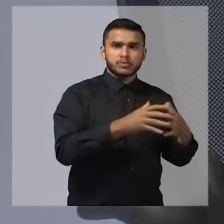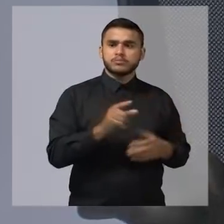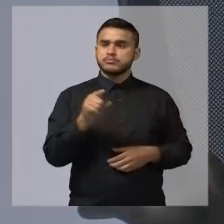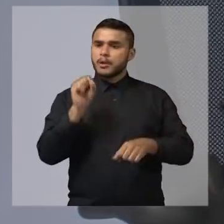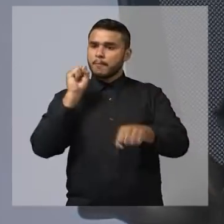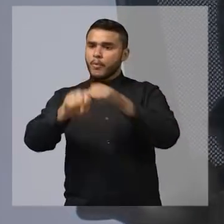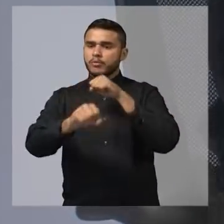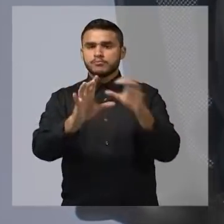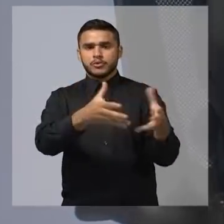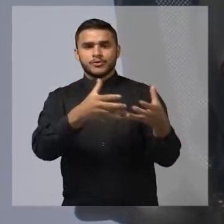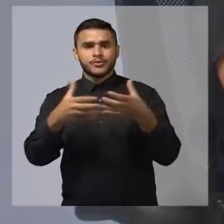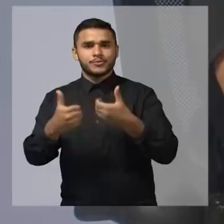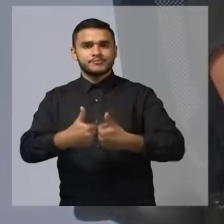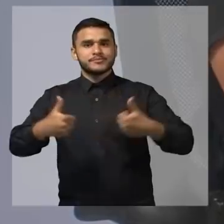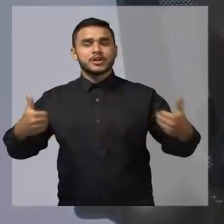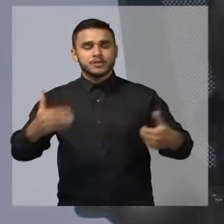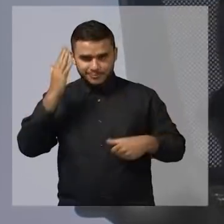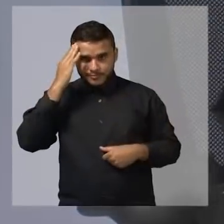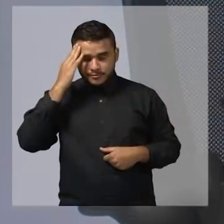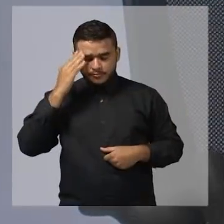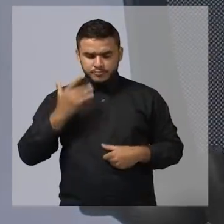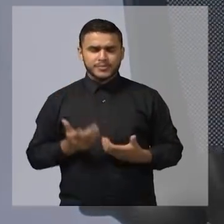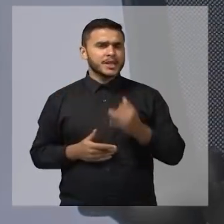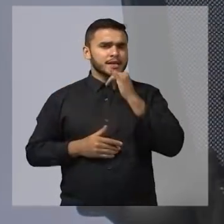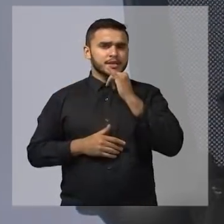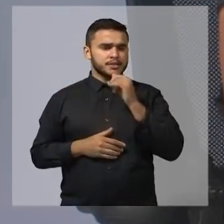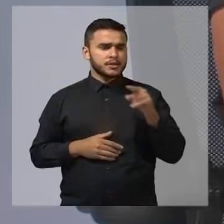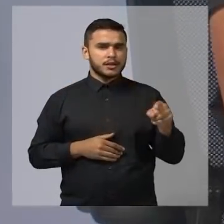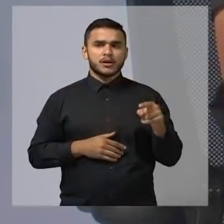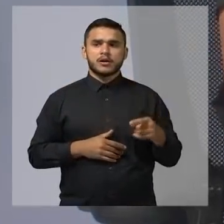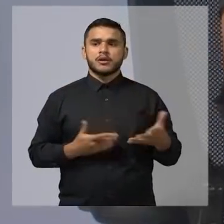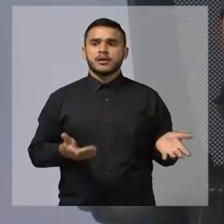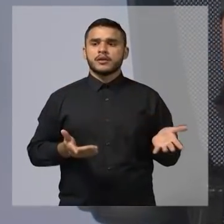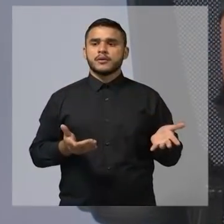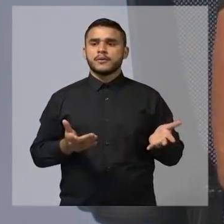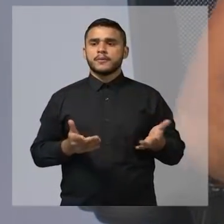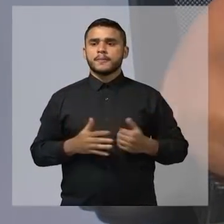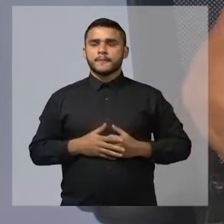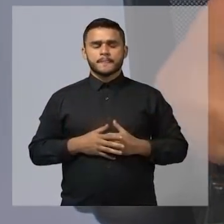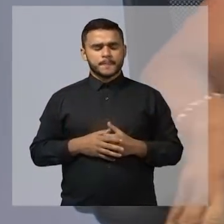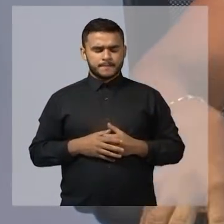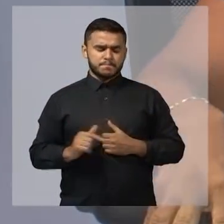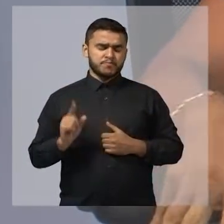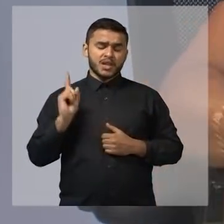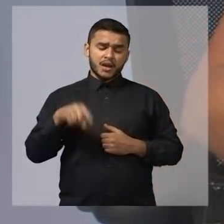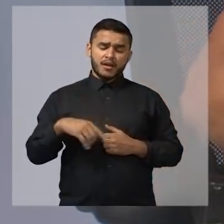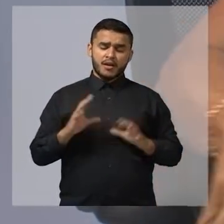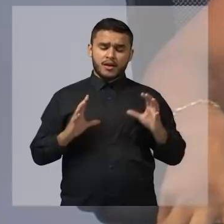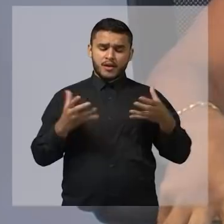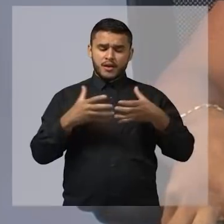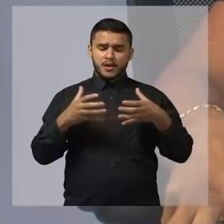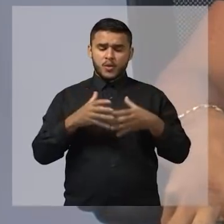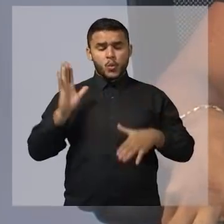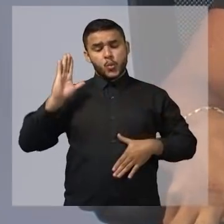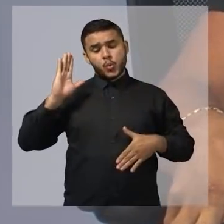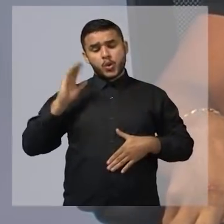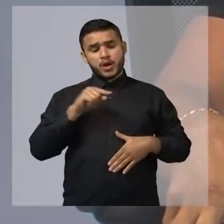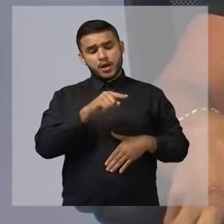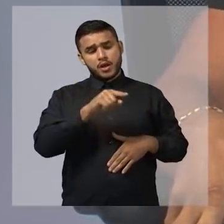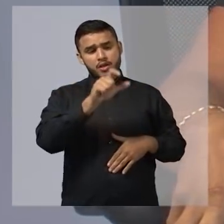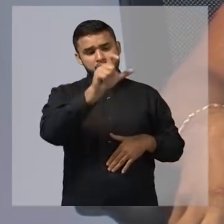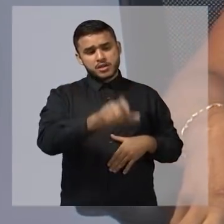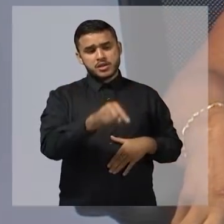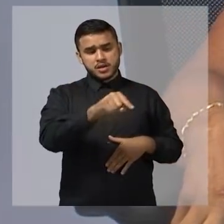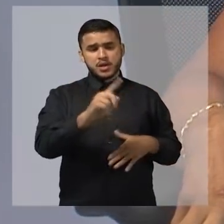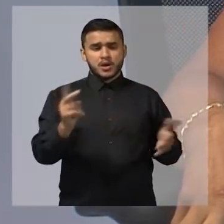com comportamento. Às vezes o cara, né, o crime, eu discordo só um pouquinho, o crime, ele cometeu um crime de menor potencial aqui, mas quando ele chega